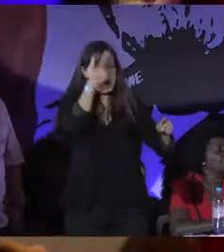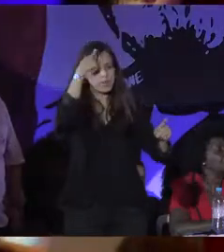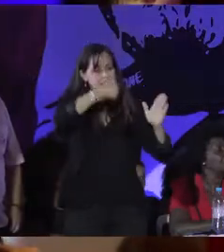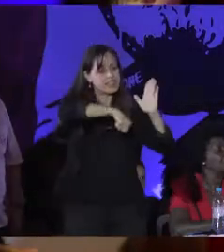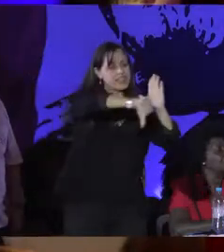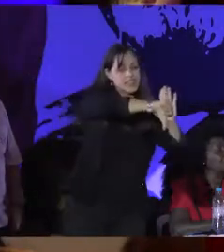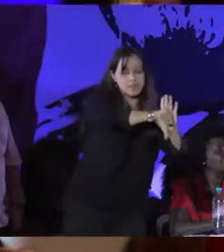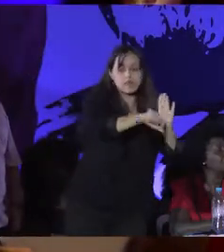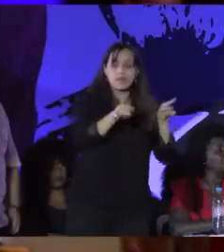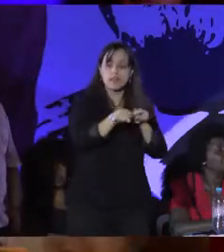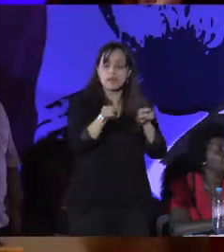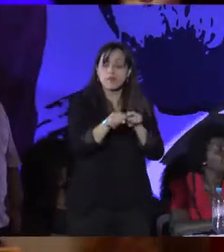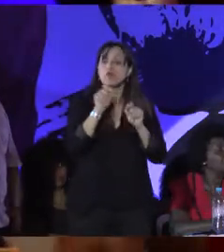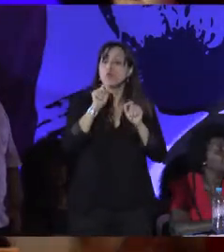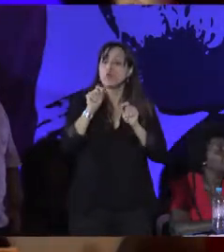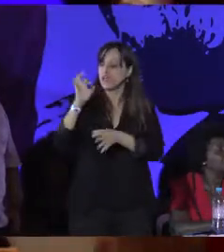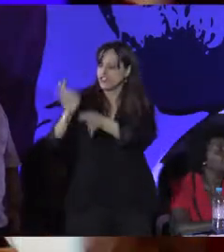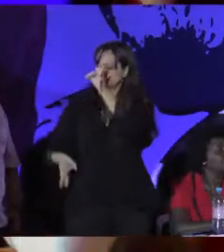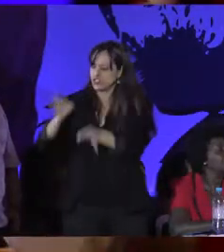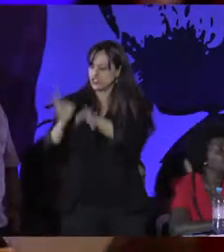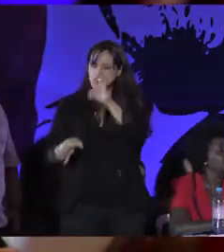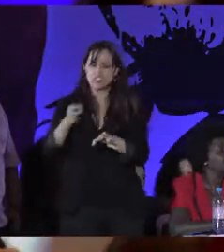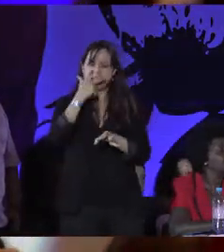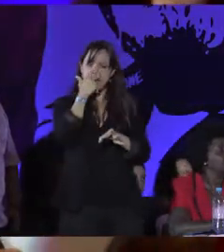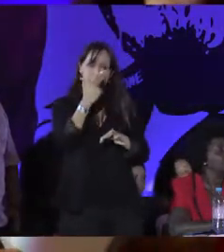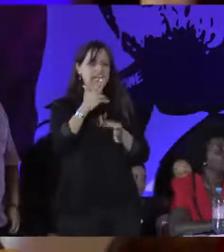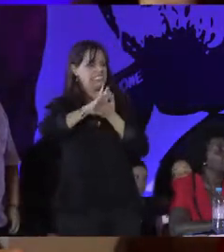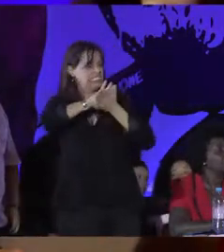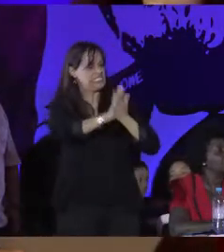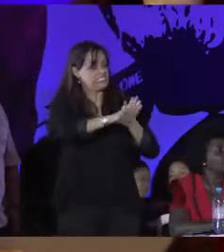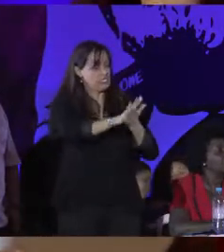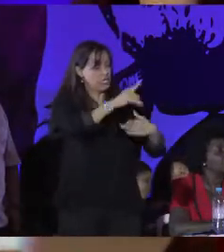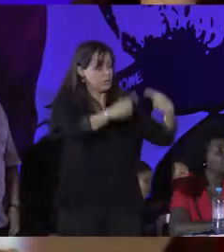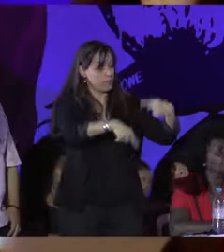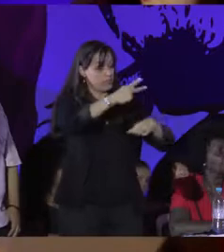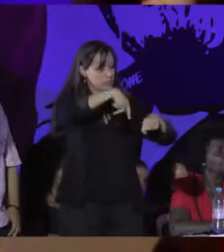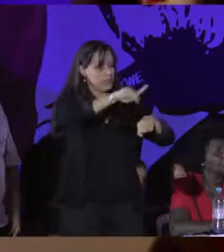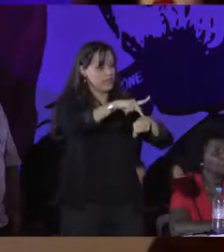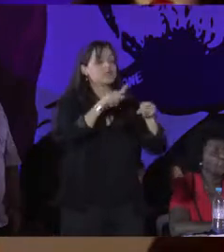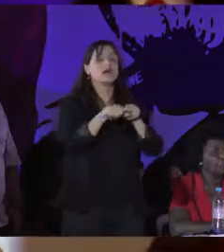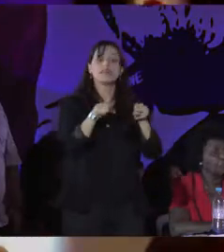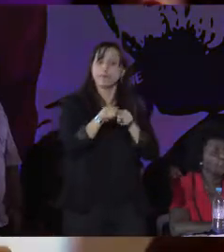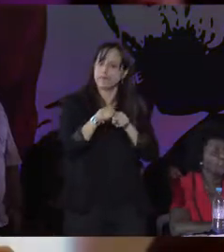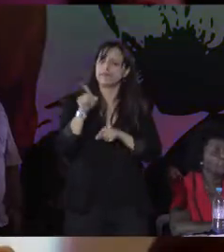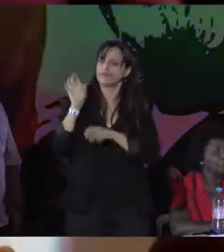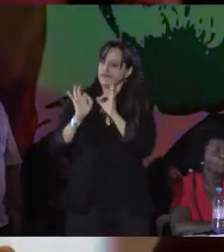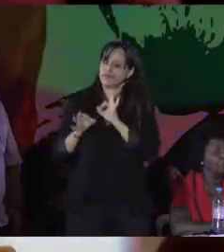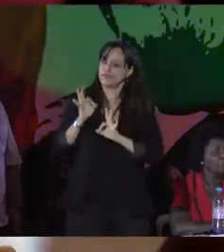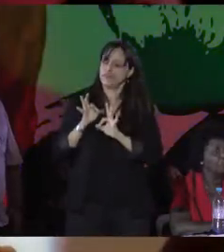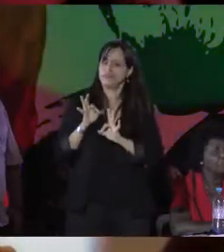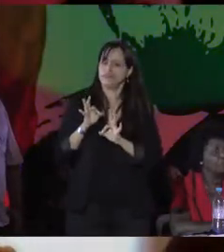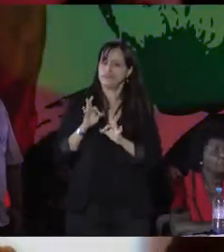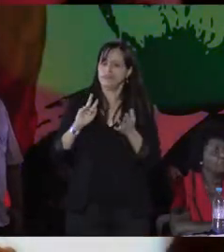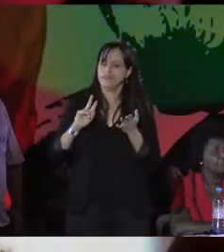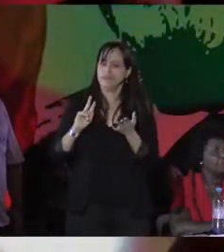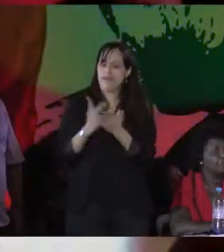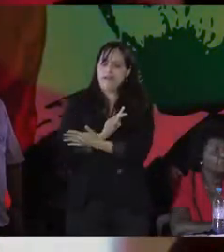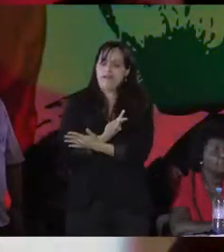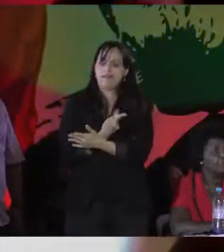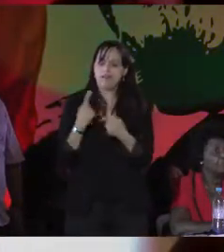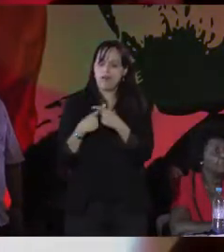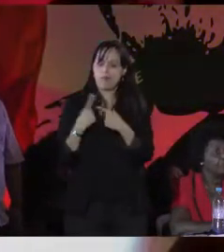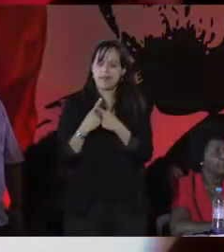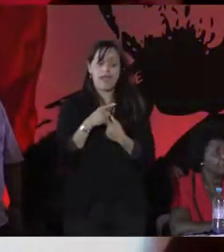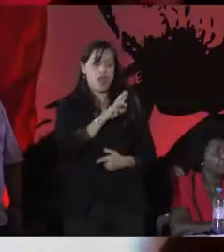feito da política do nosso país um refém e tem cometido muitas injustiças, como é o caso do ex-presidente Lula, que é